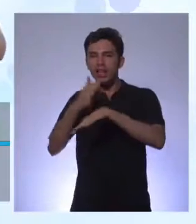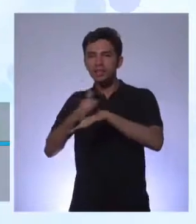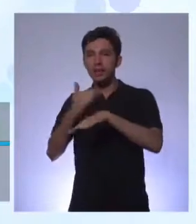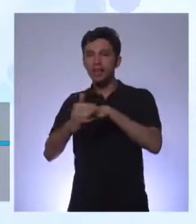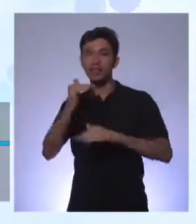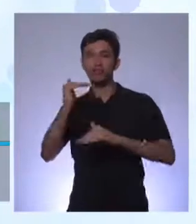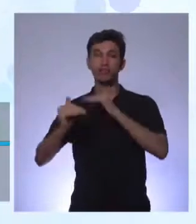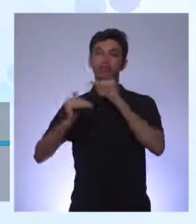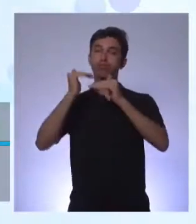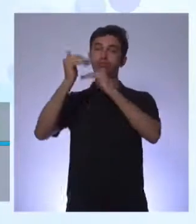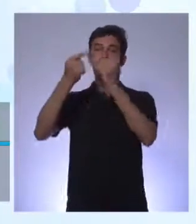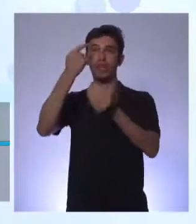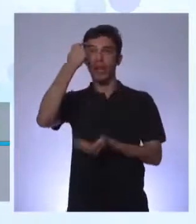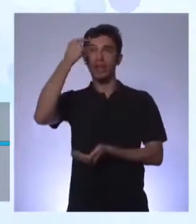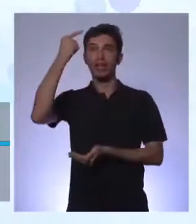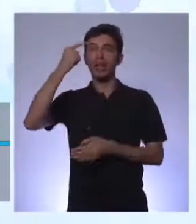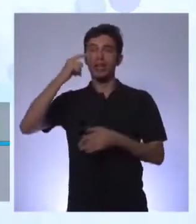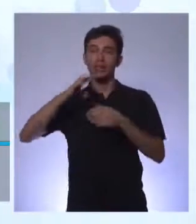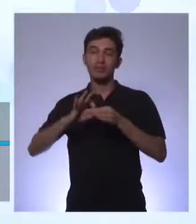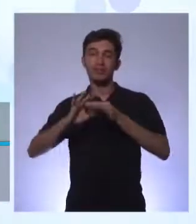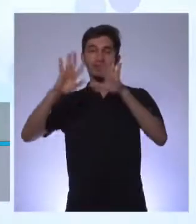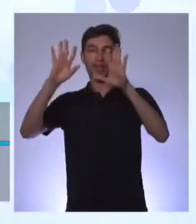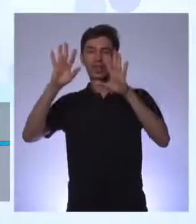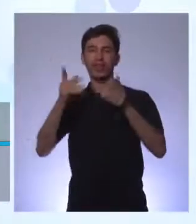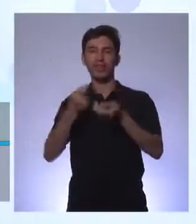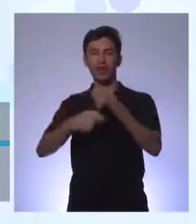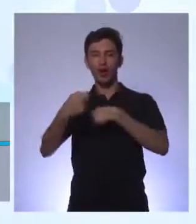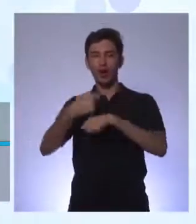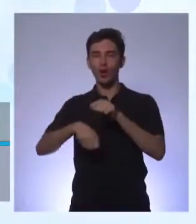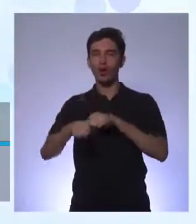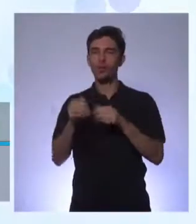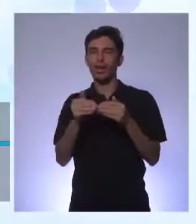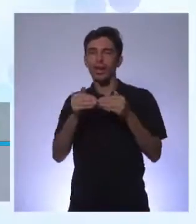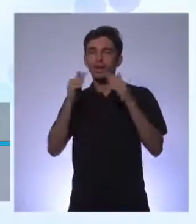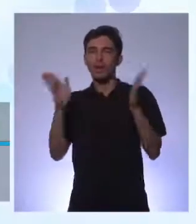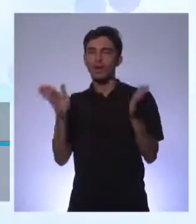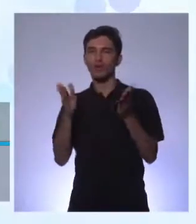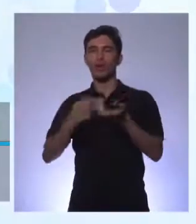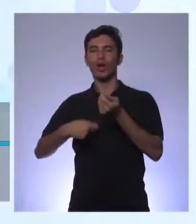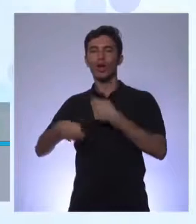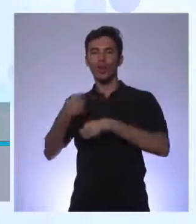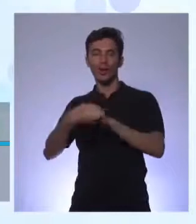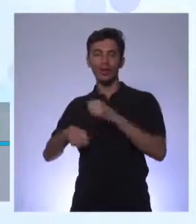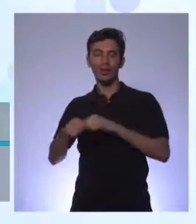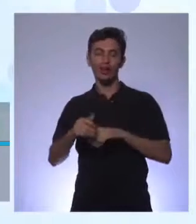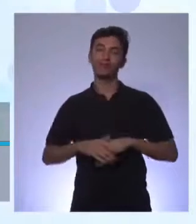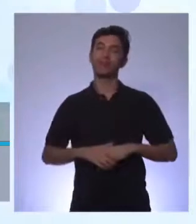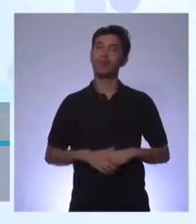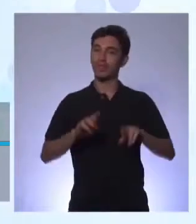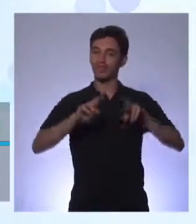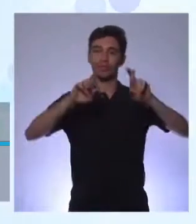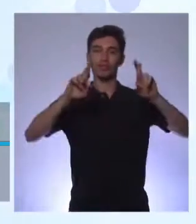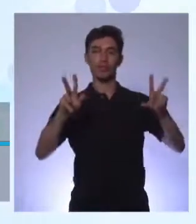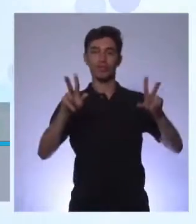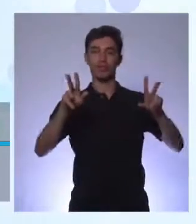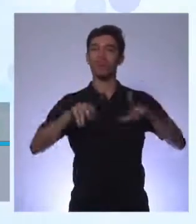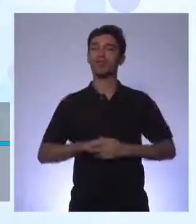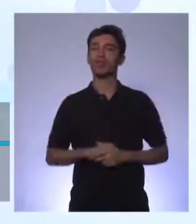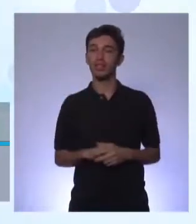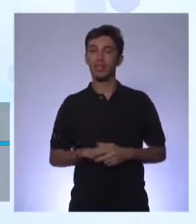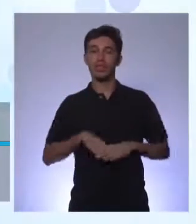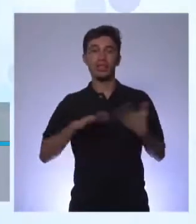da ideia de liberdade econômica e abertura aí comercial. Então, as